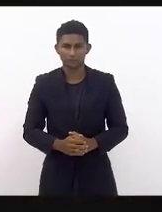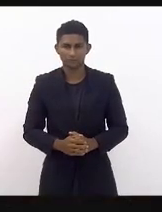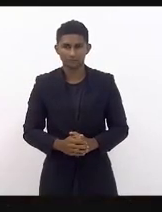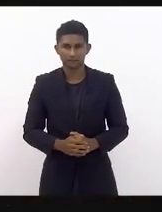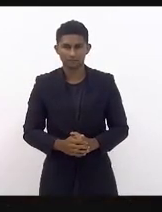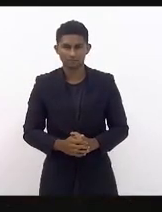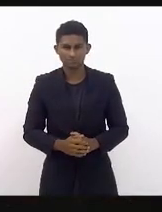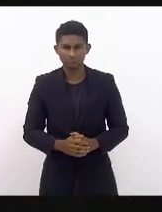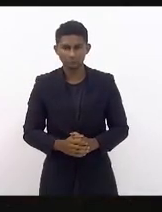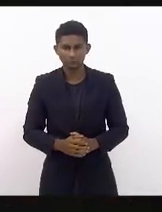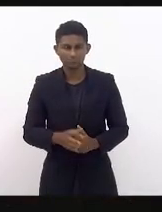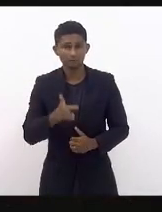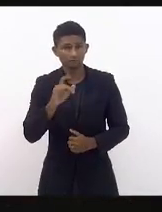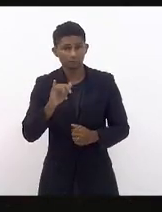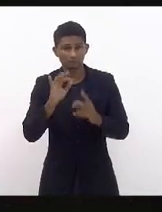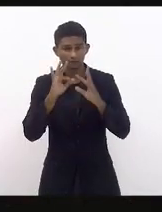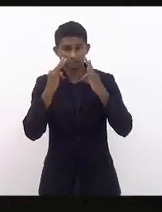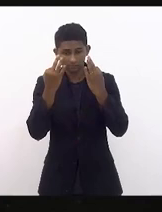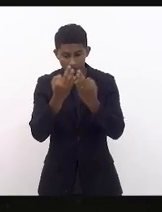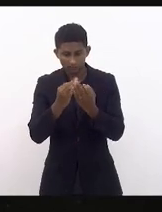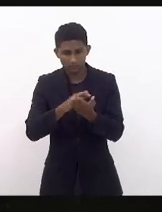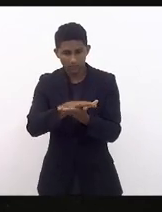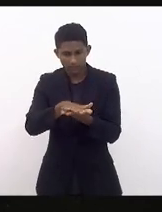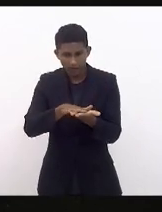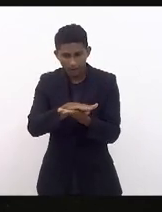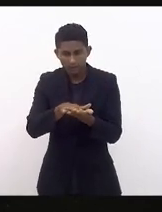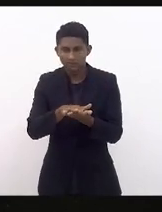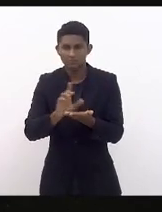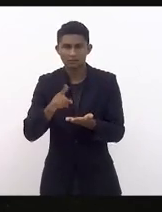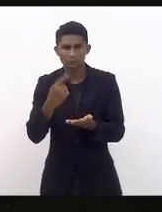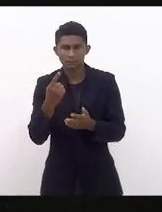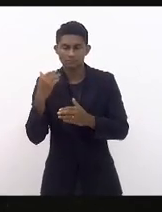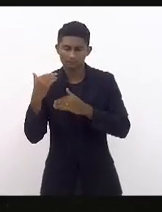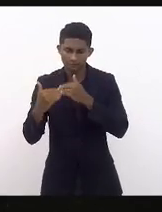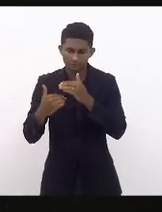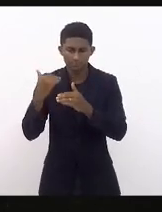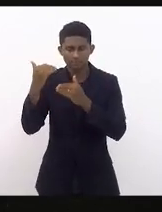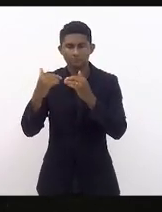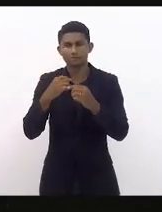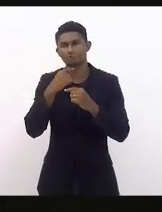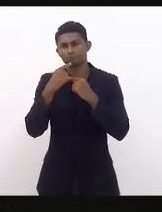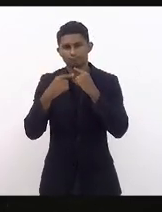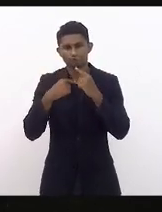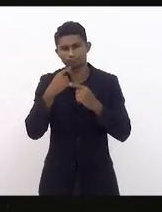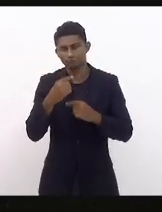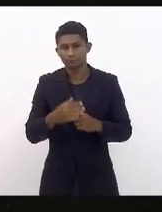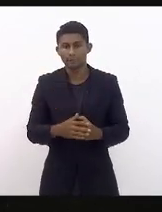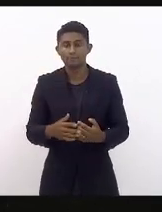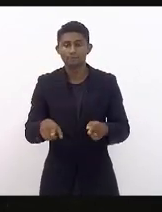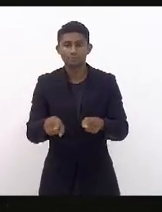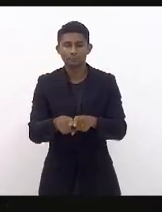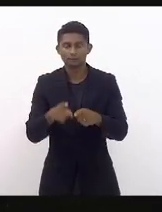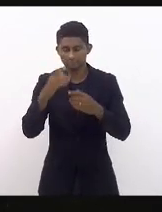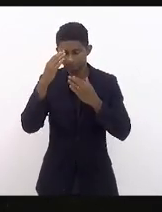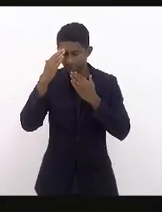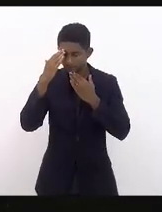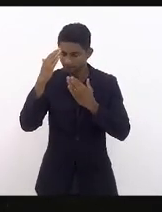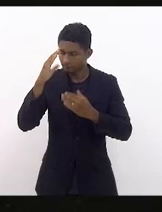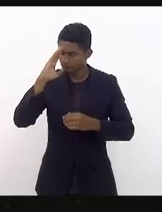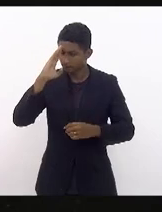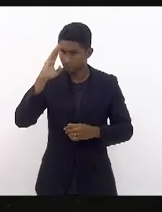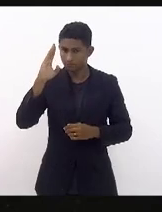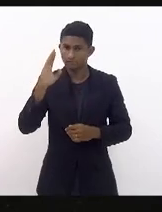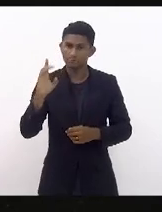Sem o que a gente não chega a lugar nenhum. E quero agradecer acima de tudo ao